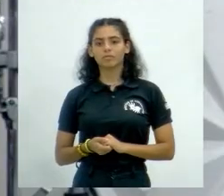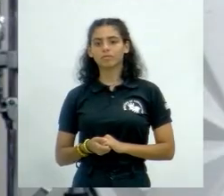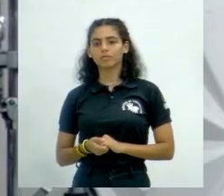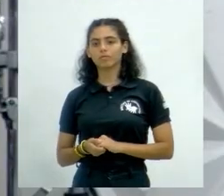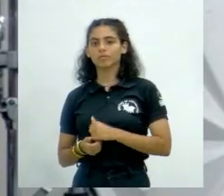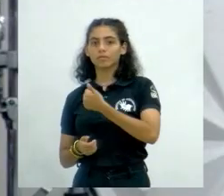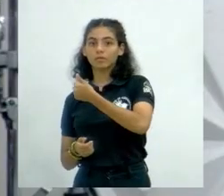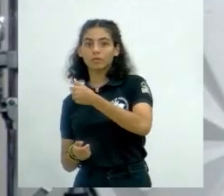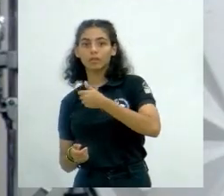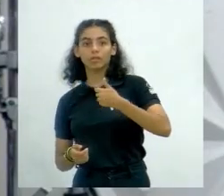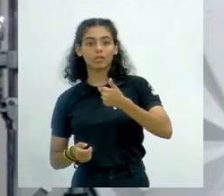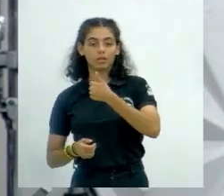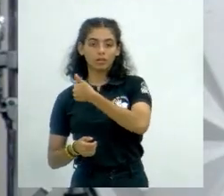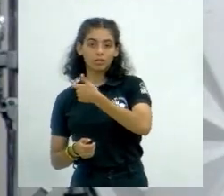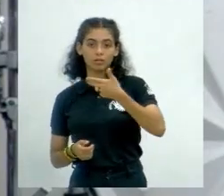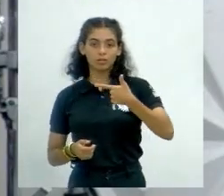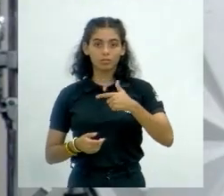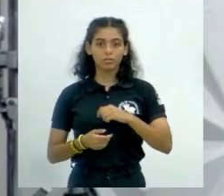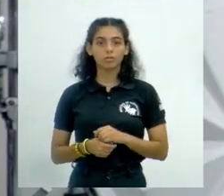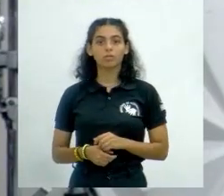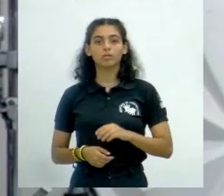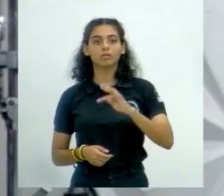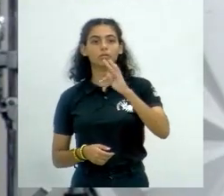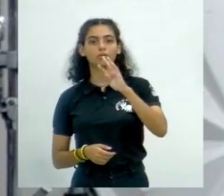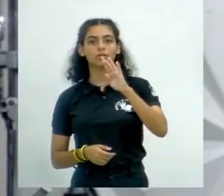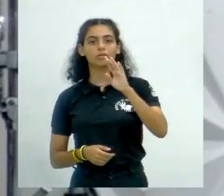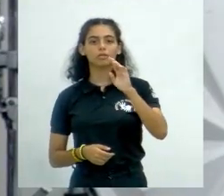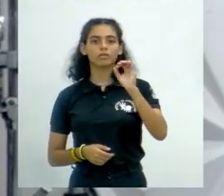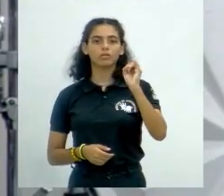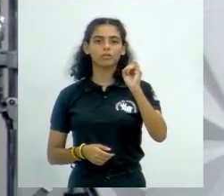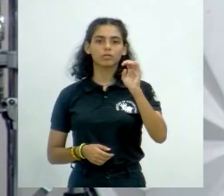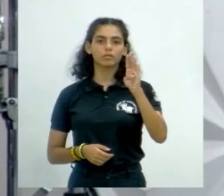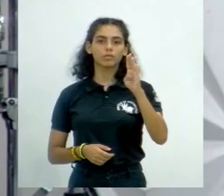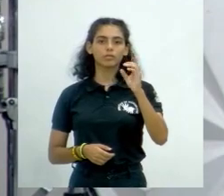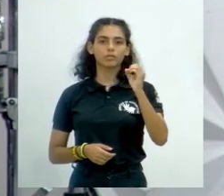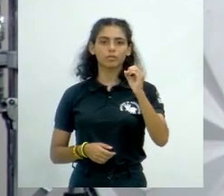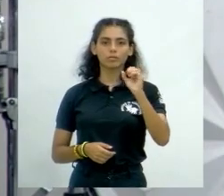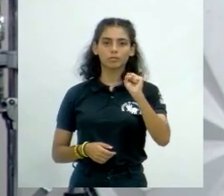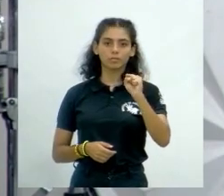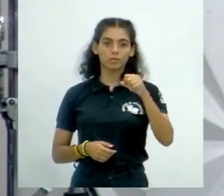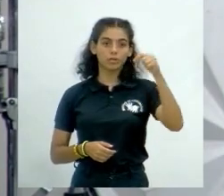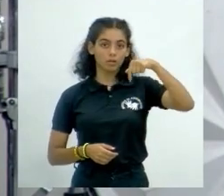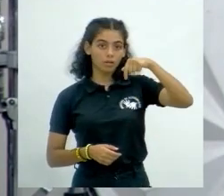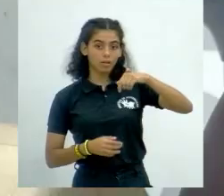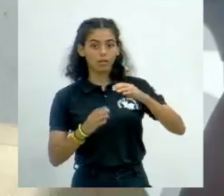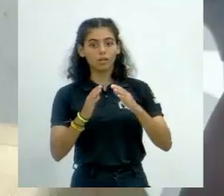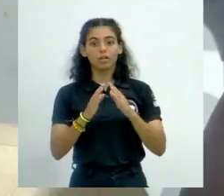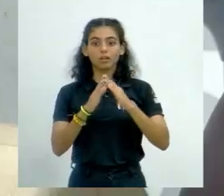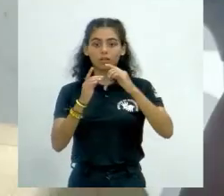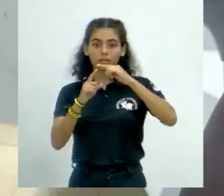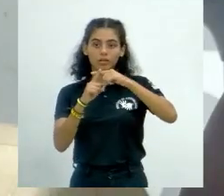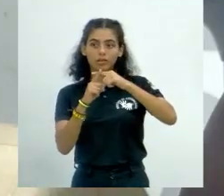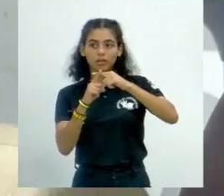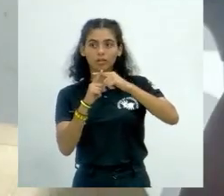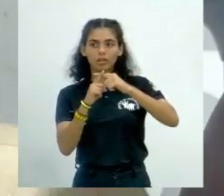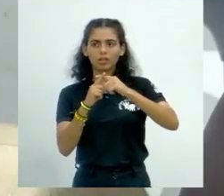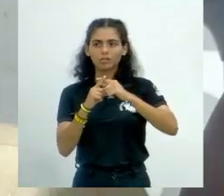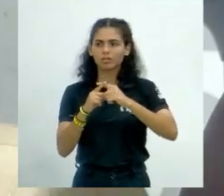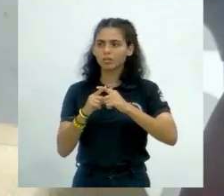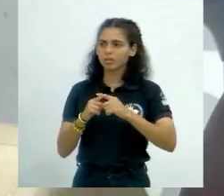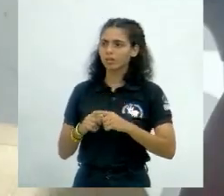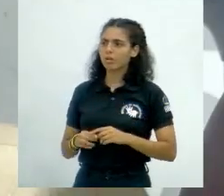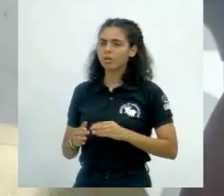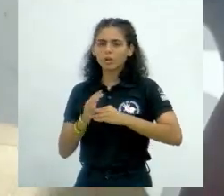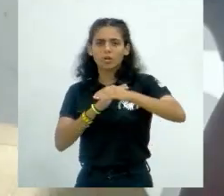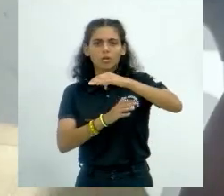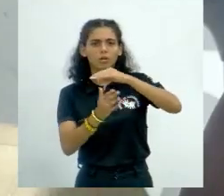vamos fazer uma camisa, vamos fazer uma cantina, né, vamos promover algo para que aqui a gente possa levantar